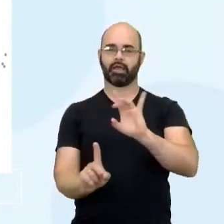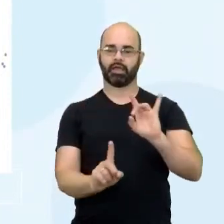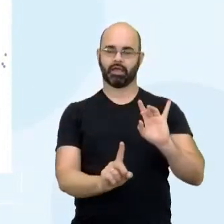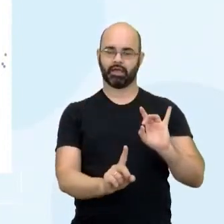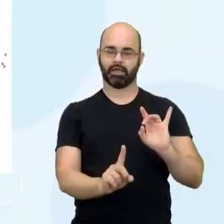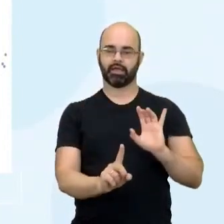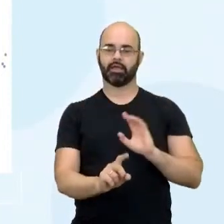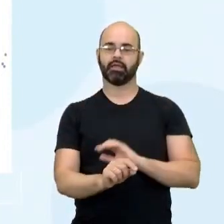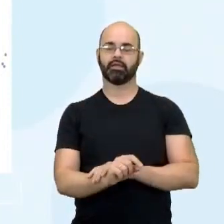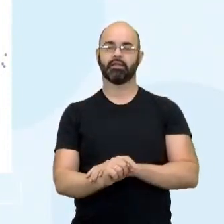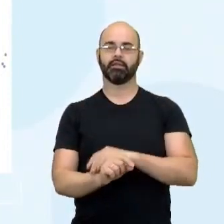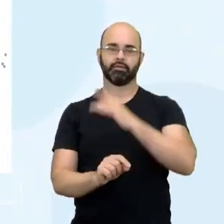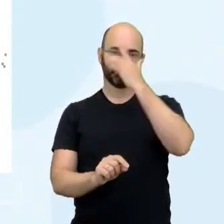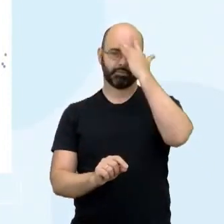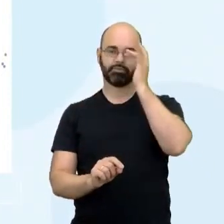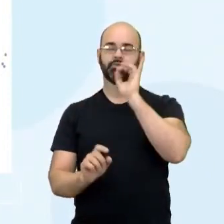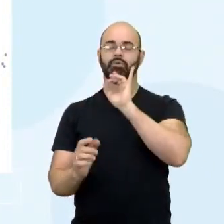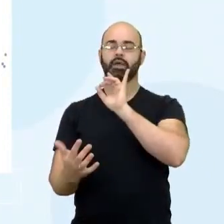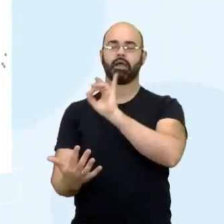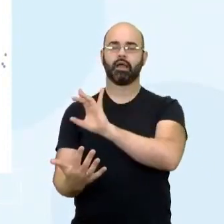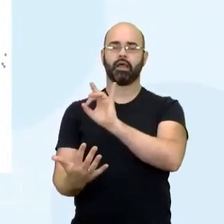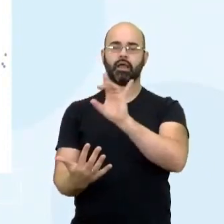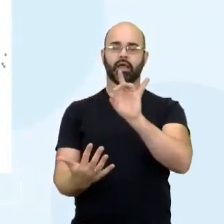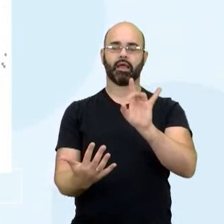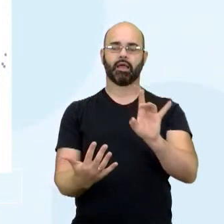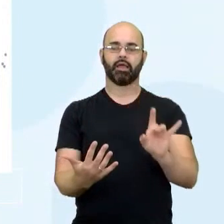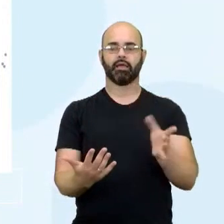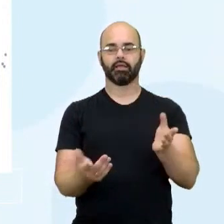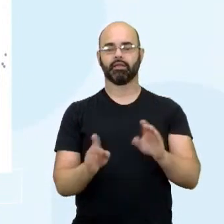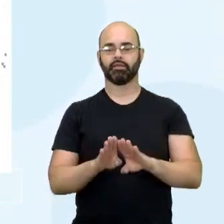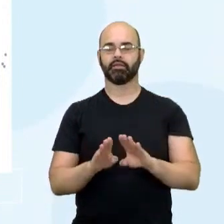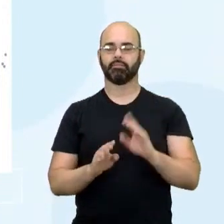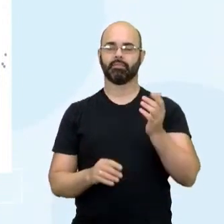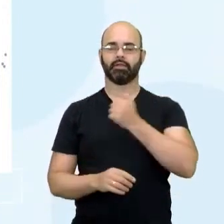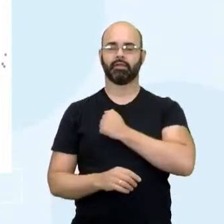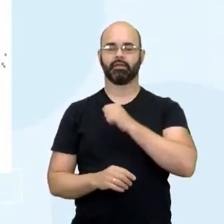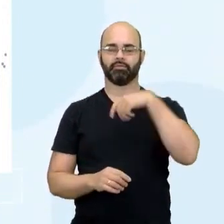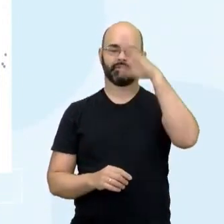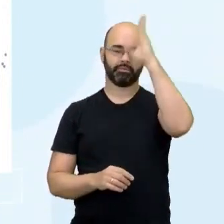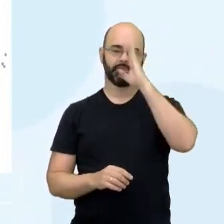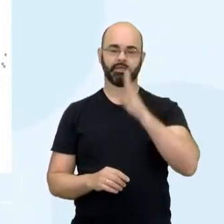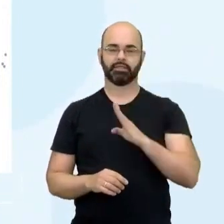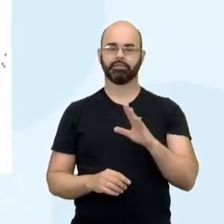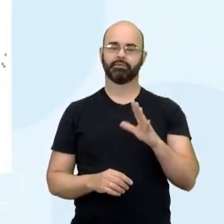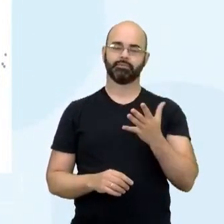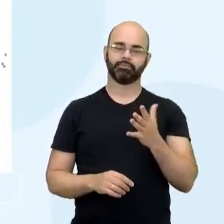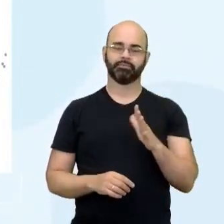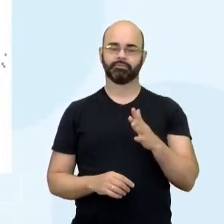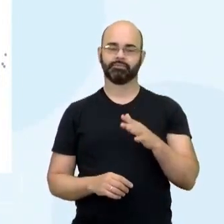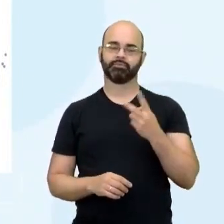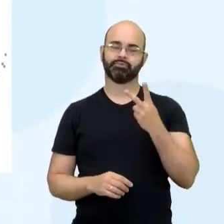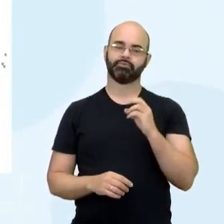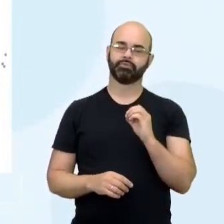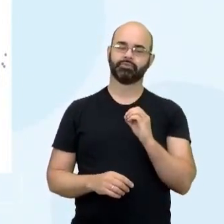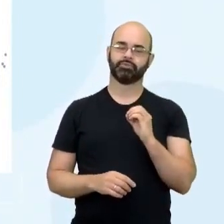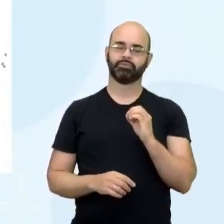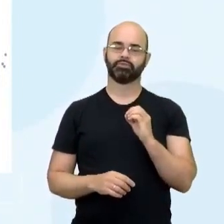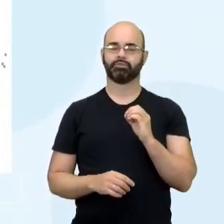dos Estados Unidos e do Canadá. Nós temos lá o Brasil, né, com uma renda em torno aí de entre